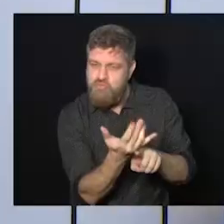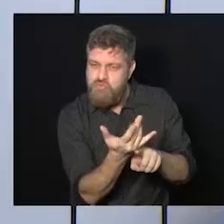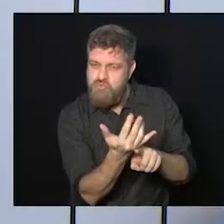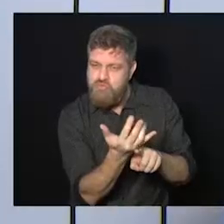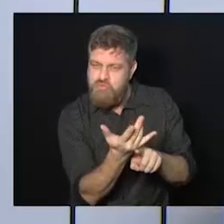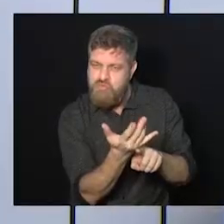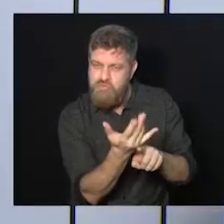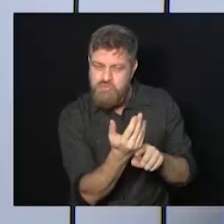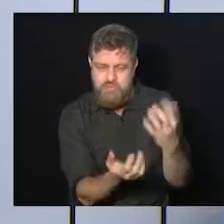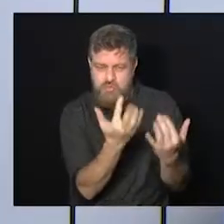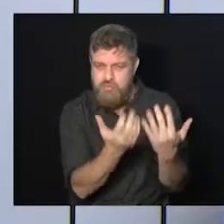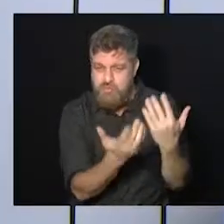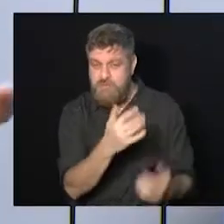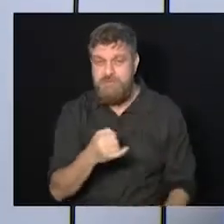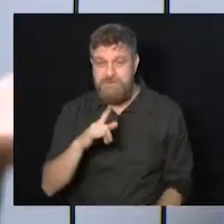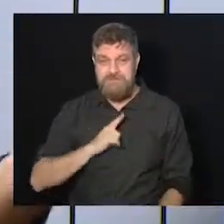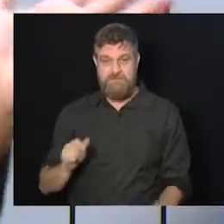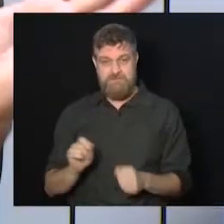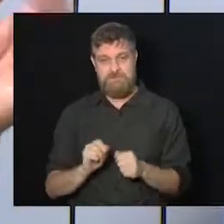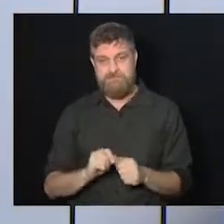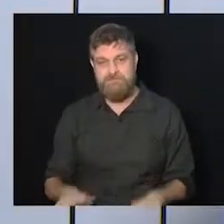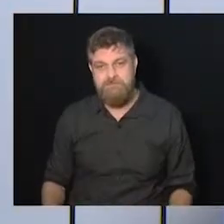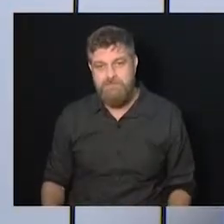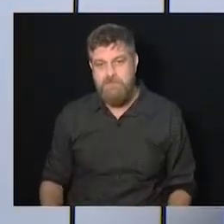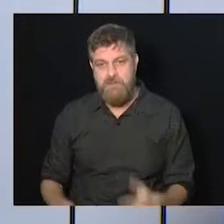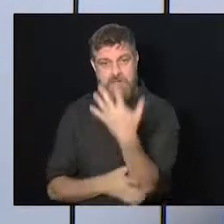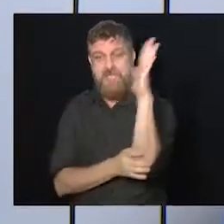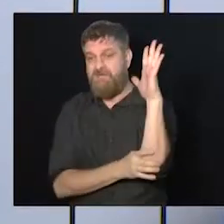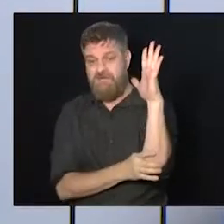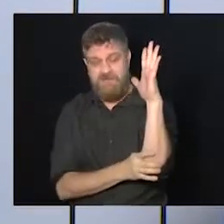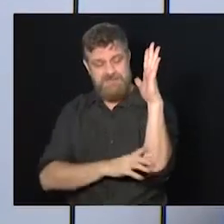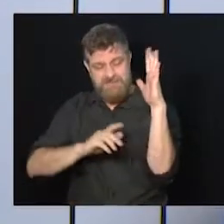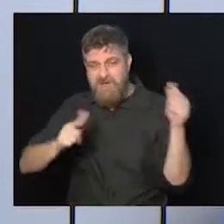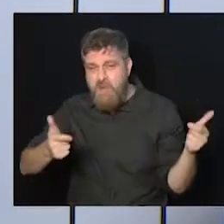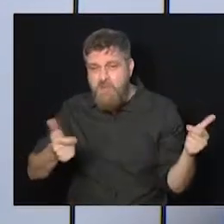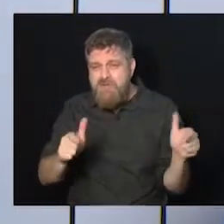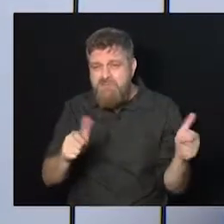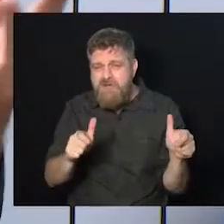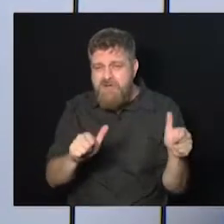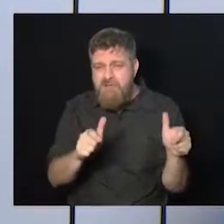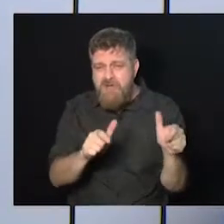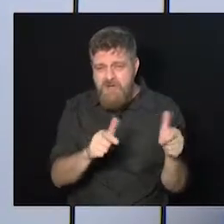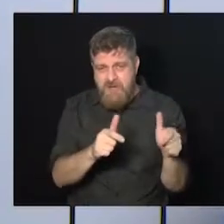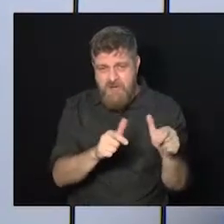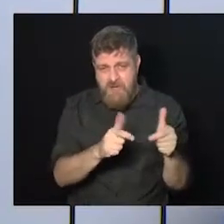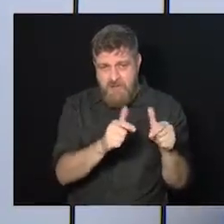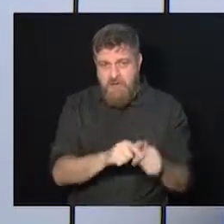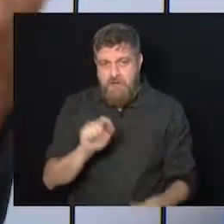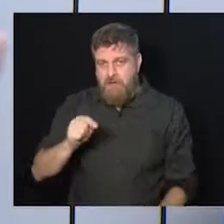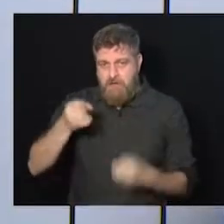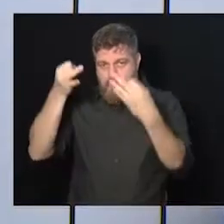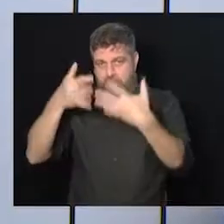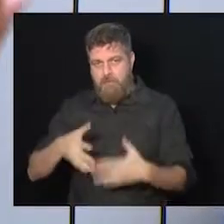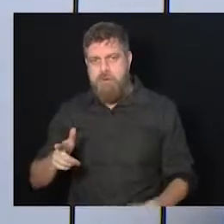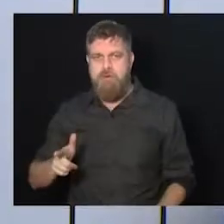desmata, você cria, você diminui, você não existe mais floresta. E no entorno, assim, na beira, talvez, o que eles falam, a bituca